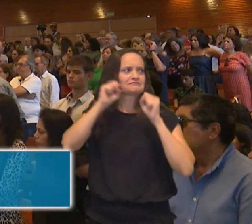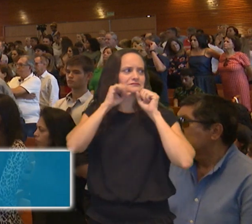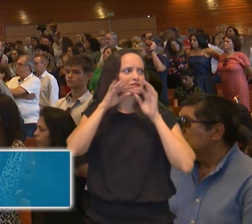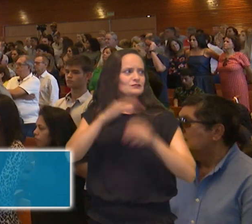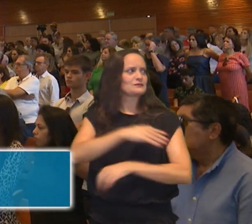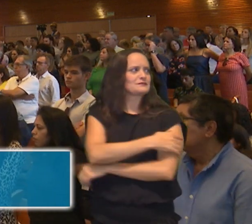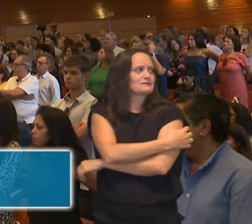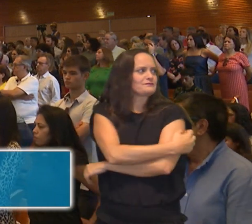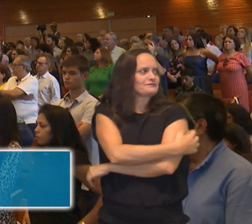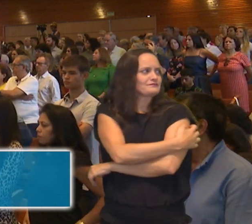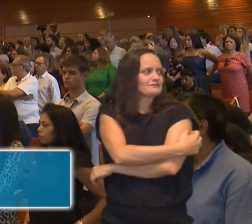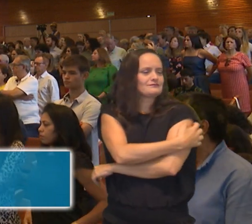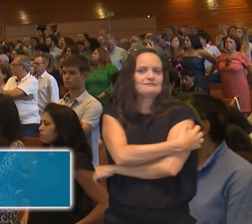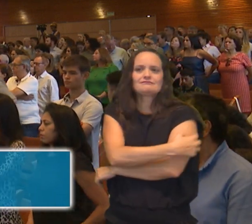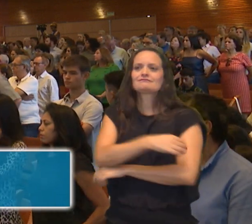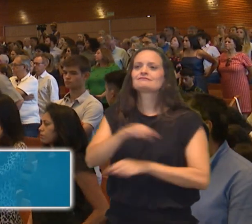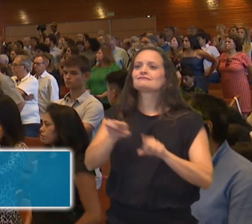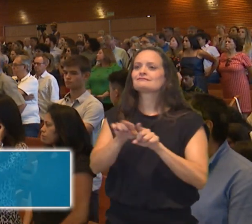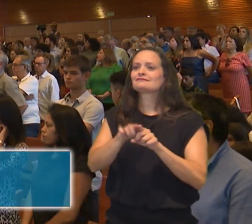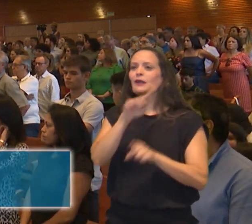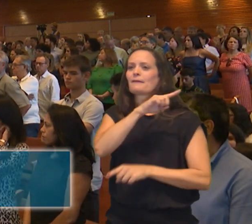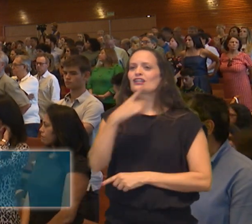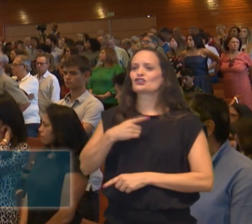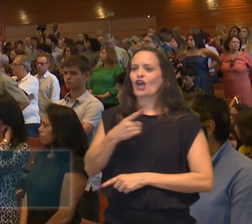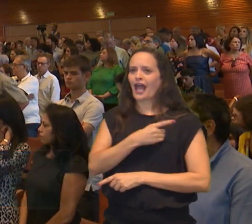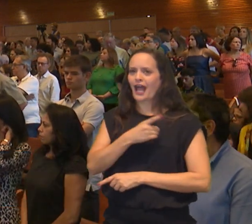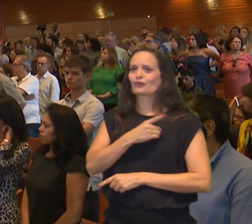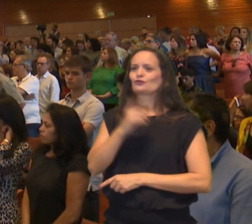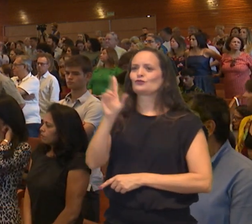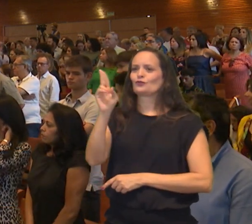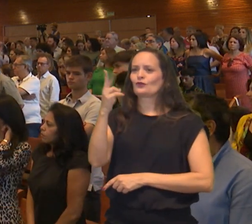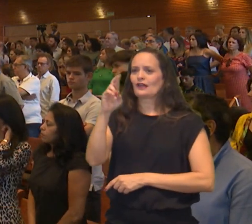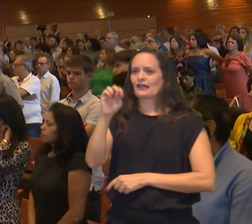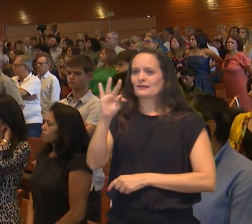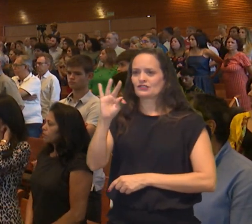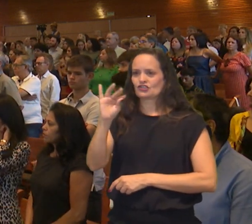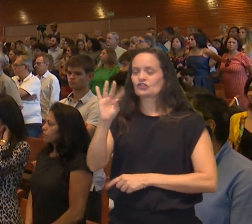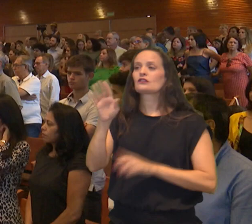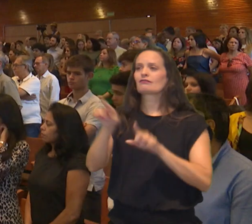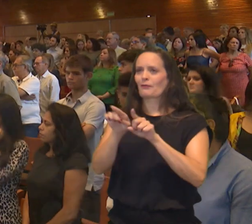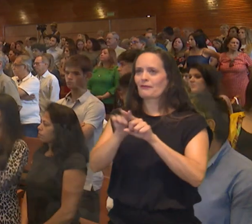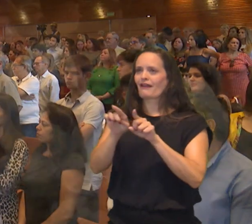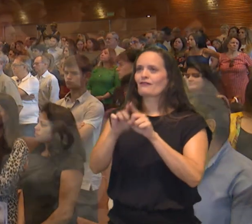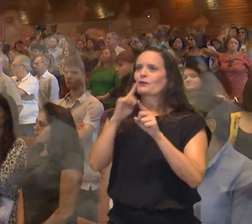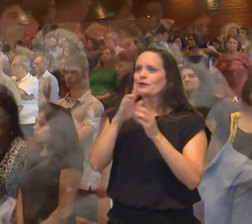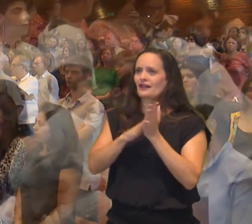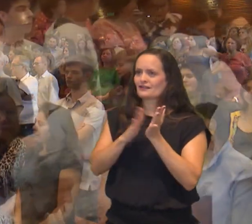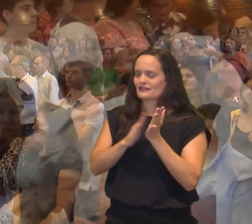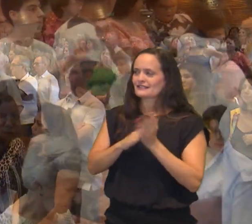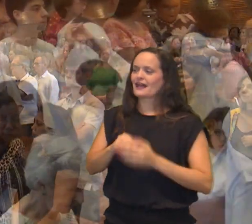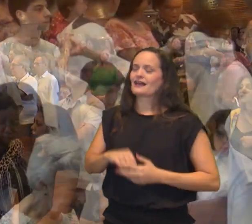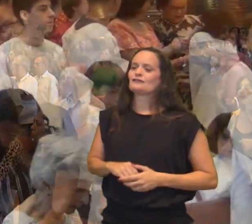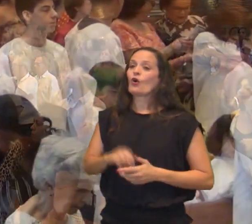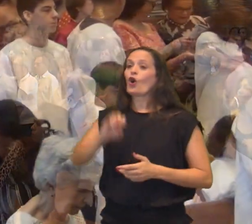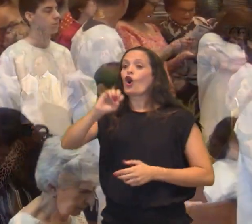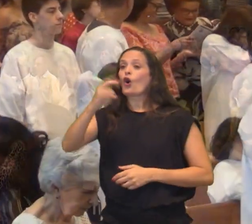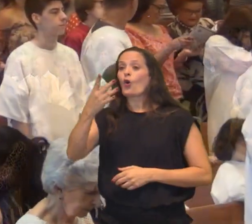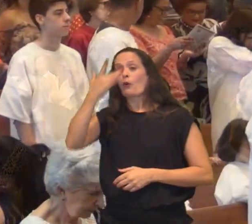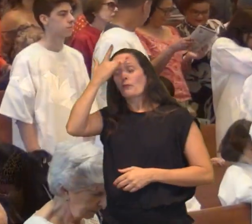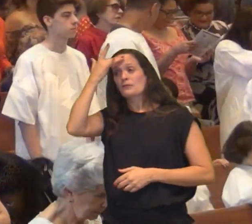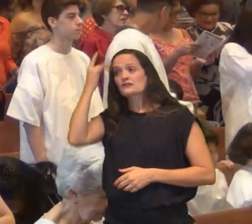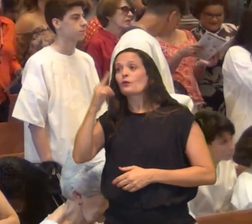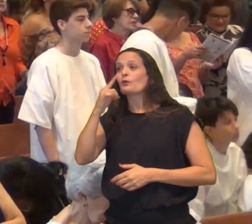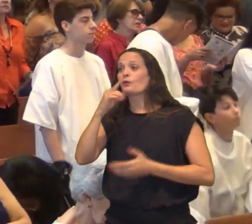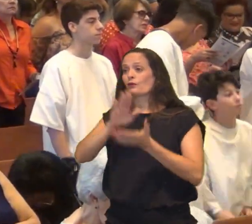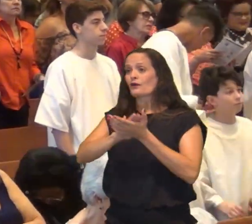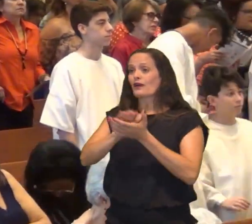irmão Herbert, que também fez aniversário ontem, Deus abençoe. Os nossos irmãos que completam também mais um ano de vida matrimonial, casados,